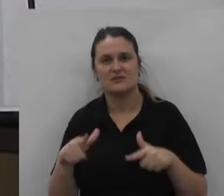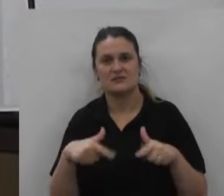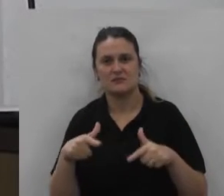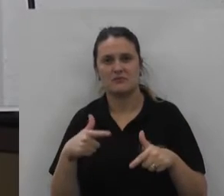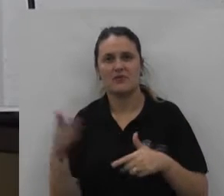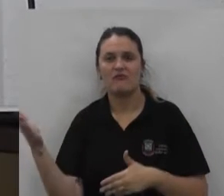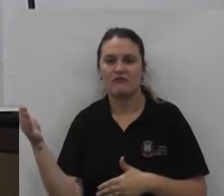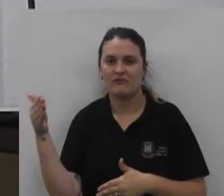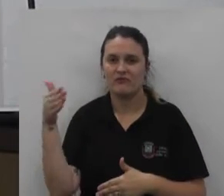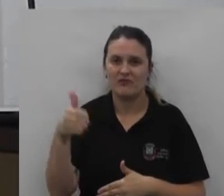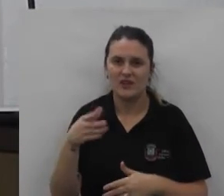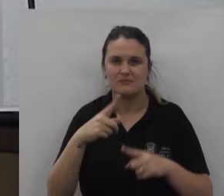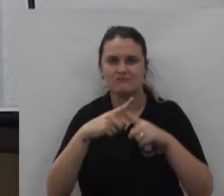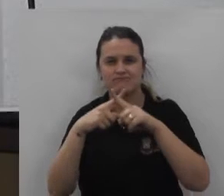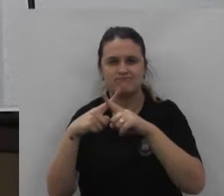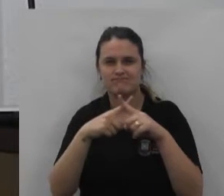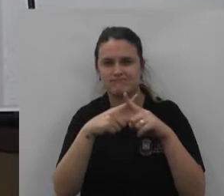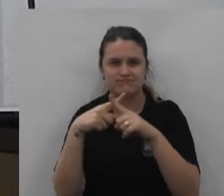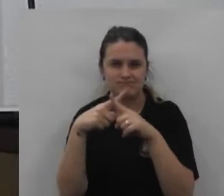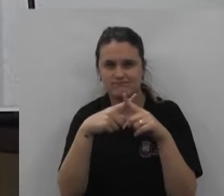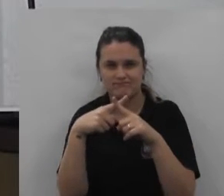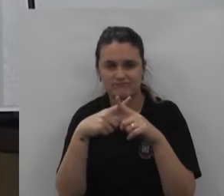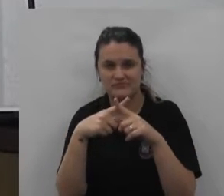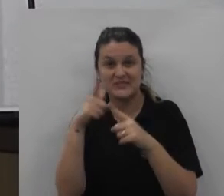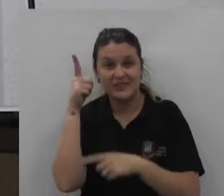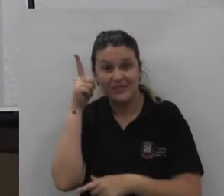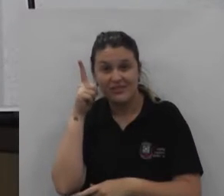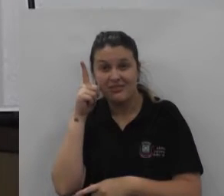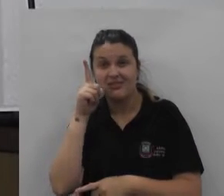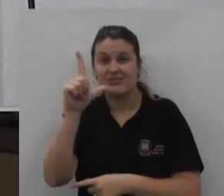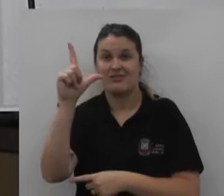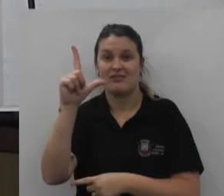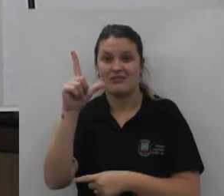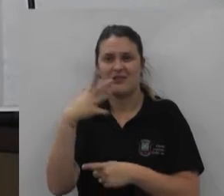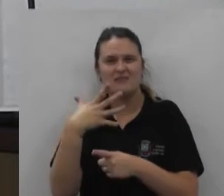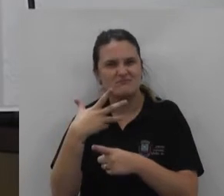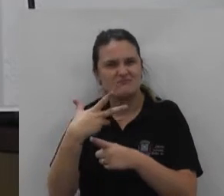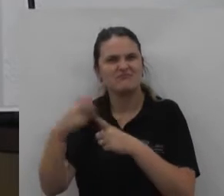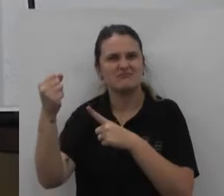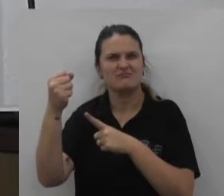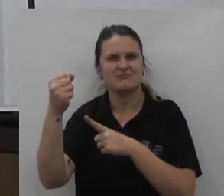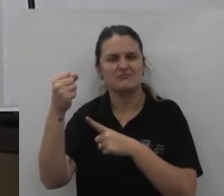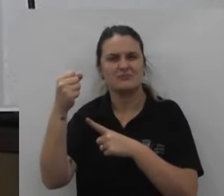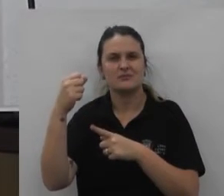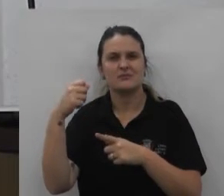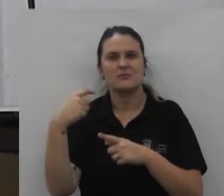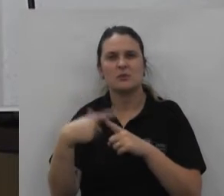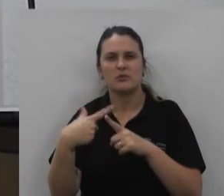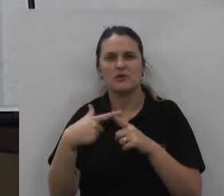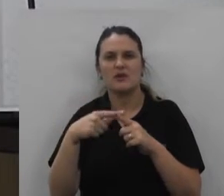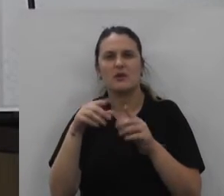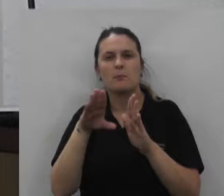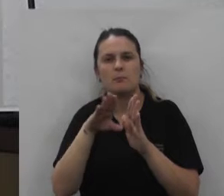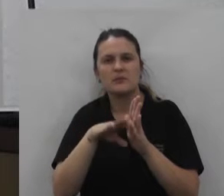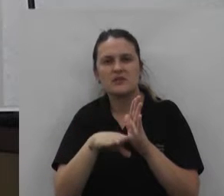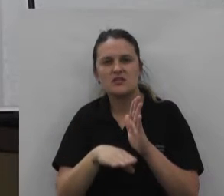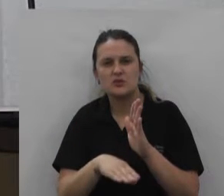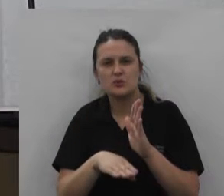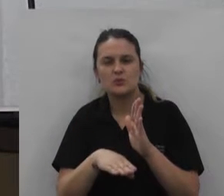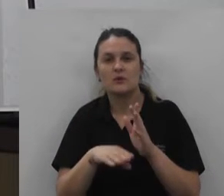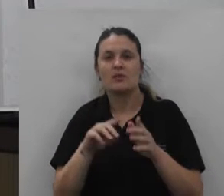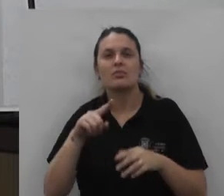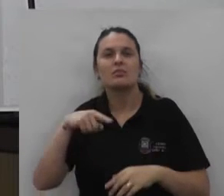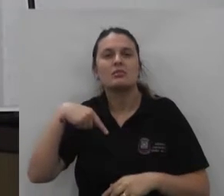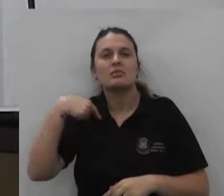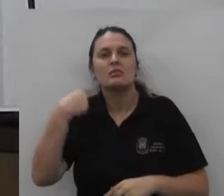obra vêm para a concorrência, vence uma concorrência com preço abaixo do mercado